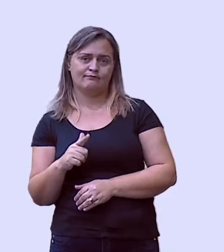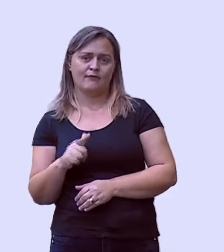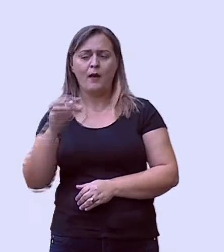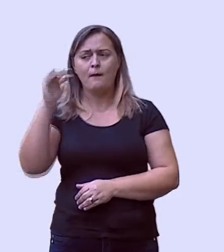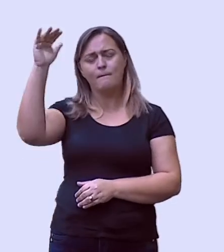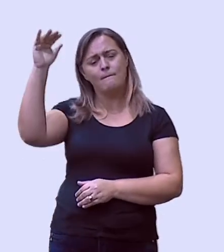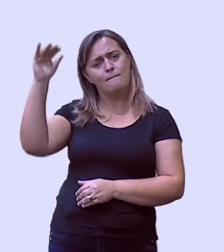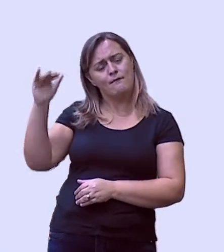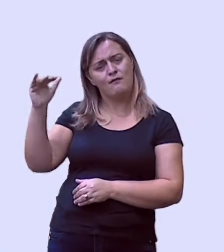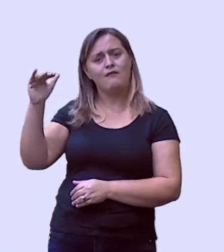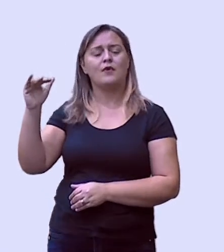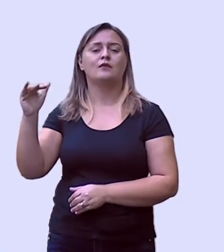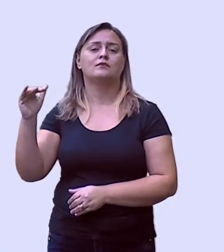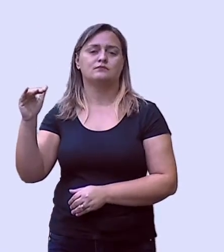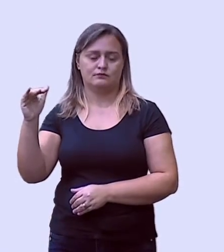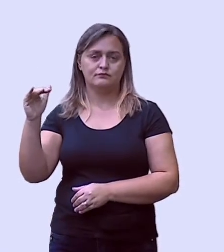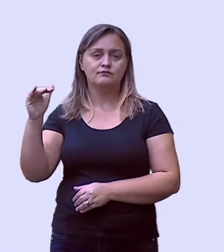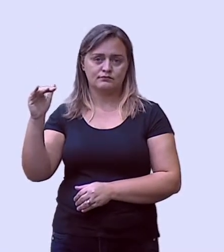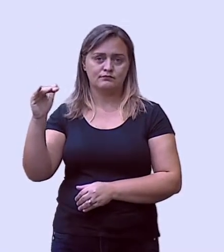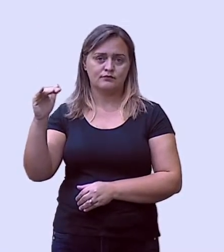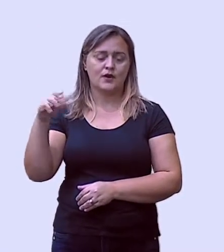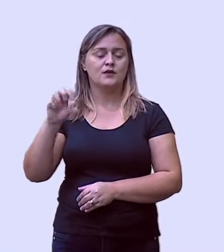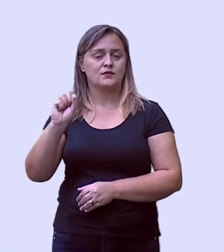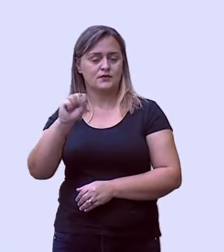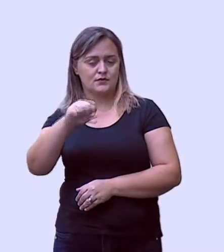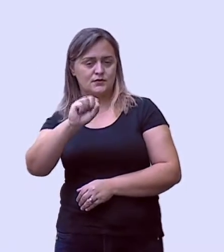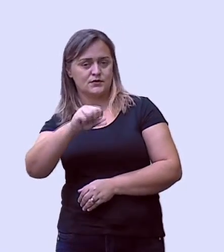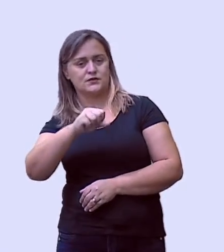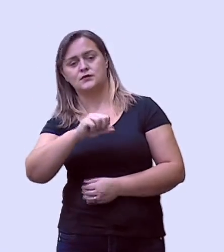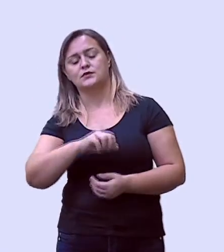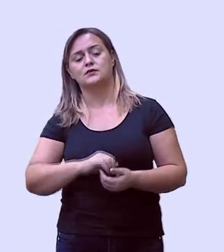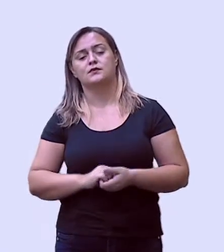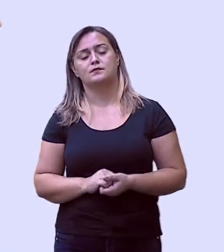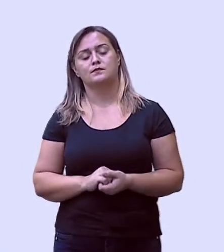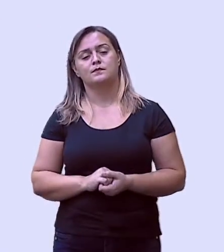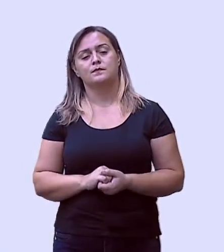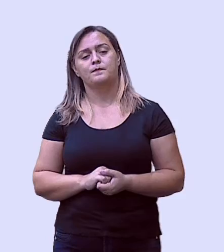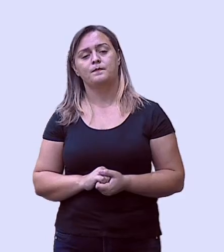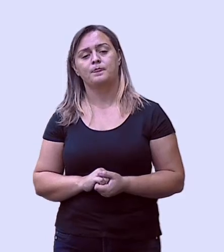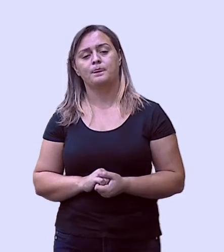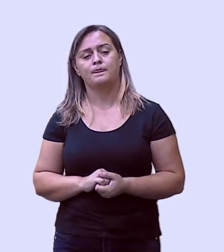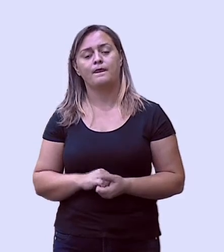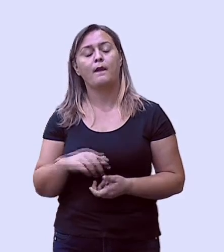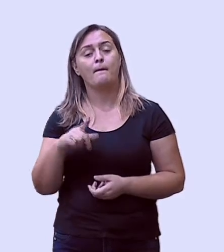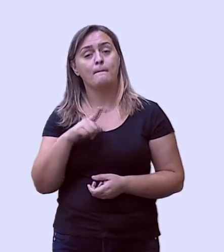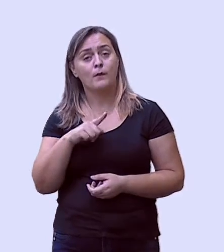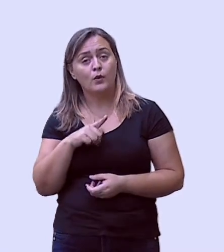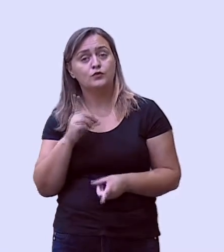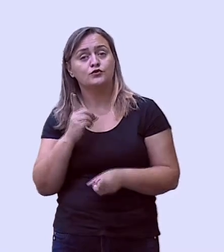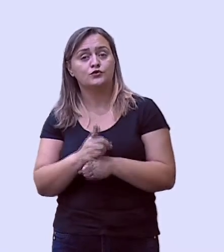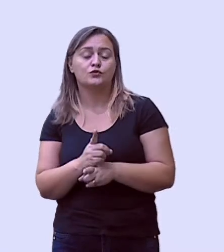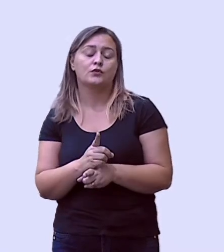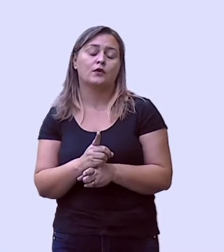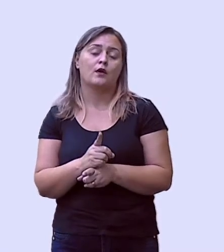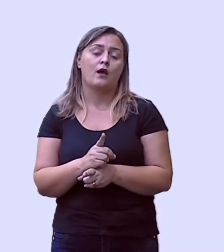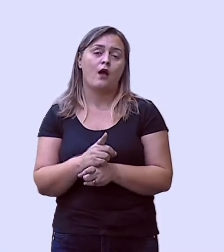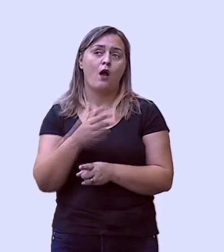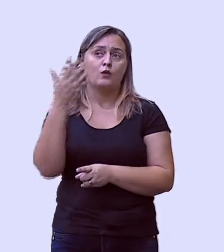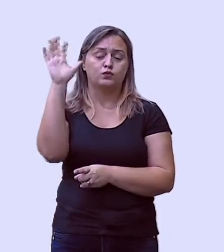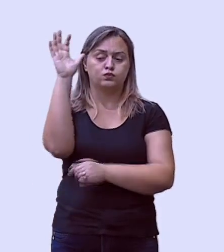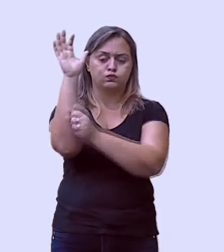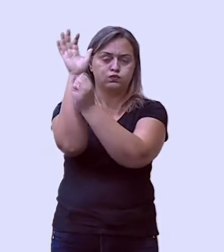porte aceitável, que vai conseguir aí uma sombra bacana. A gente vai